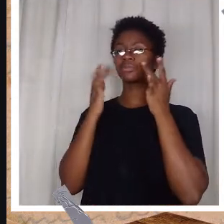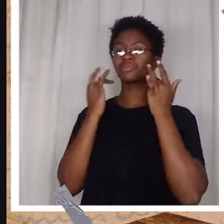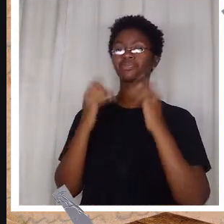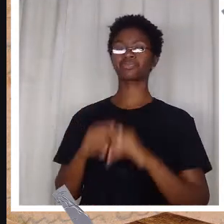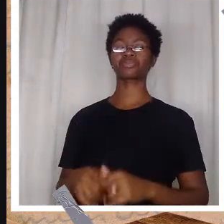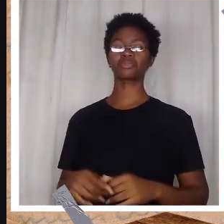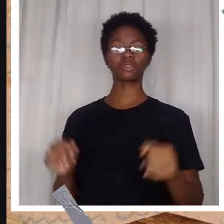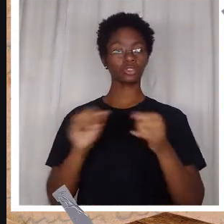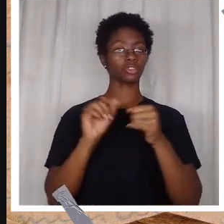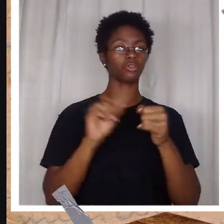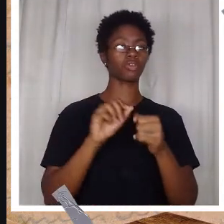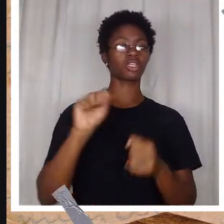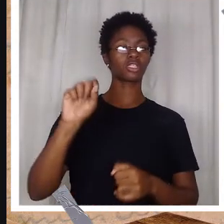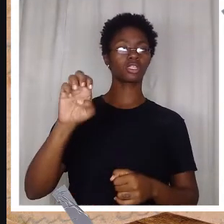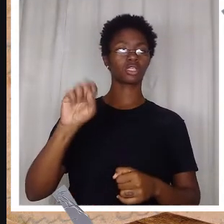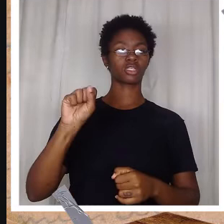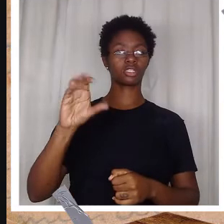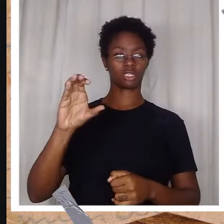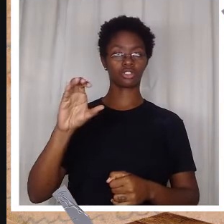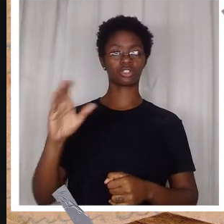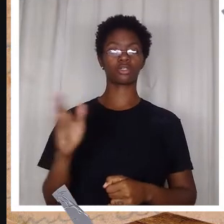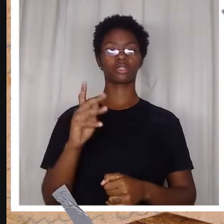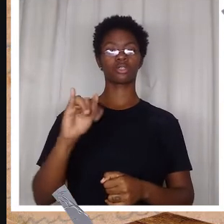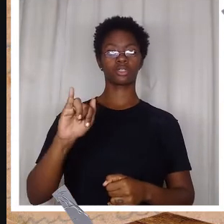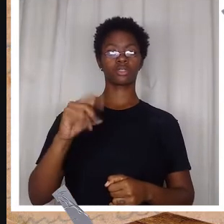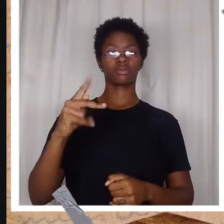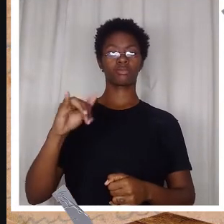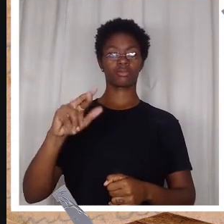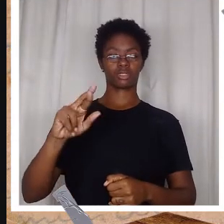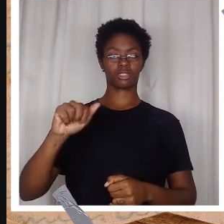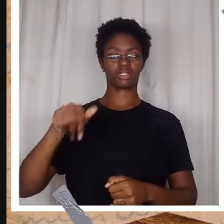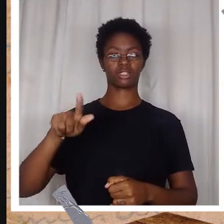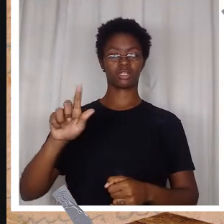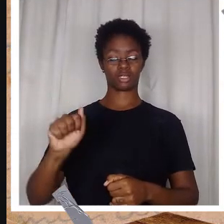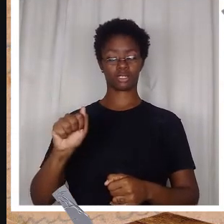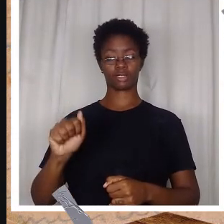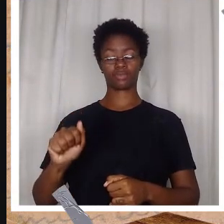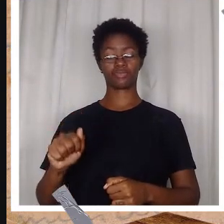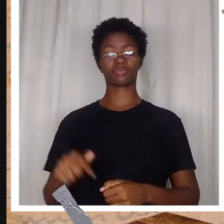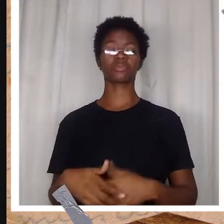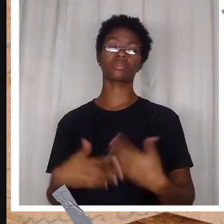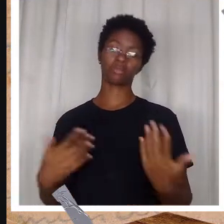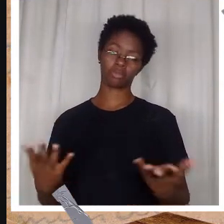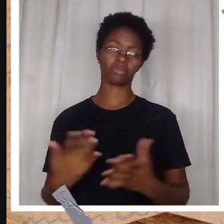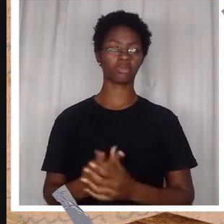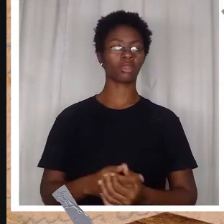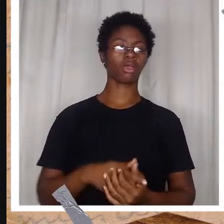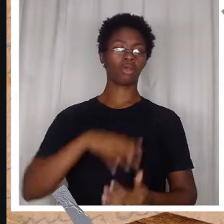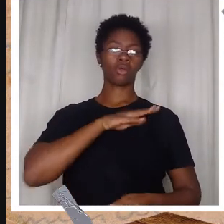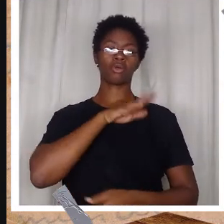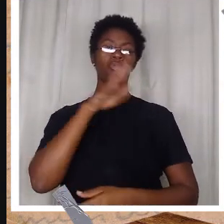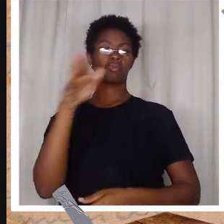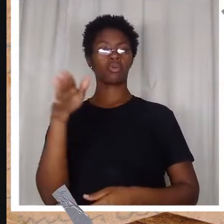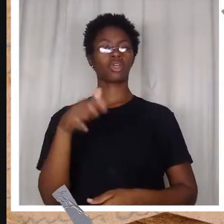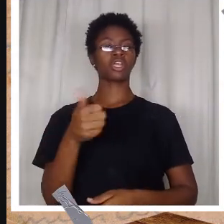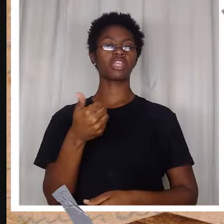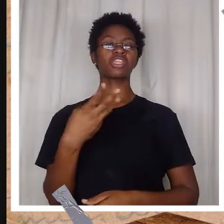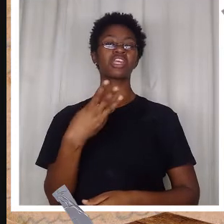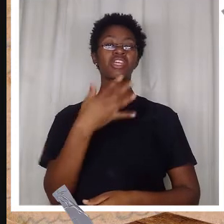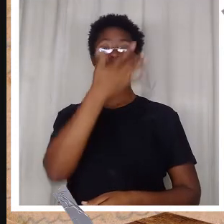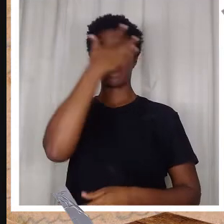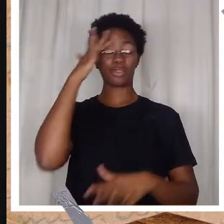Ipiranga e um dia a Vera foi com toda a família. Eram 13 pessoas ao todo.